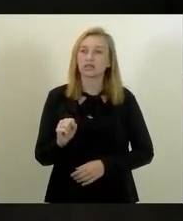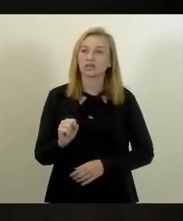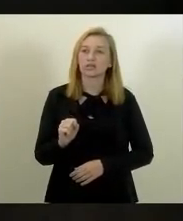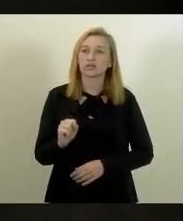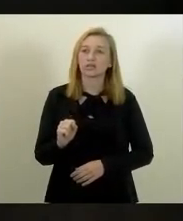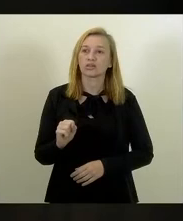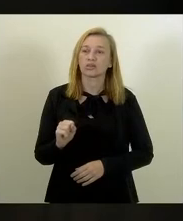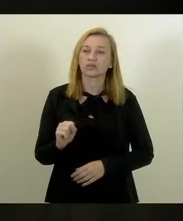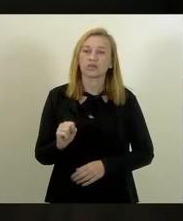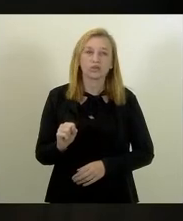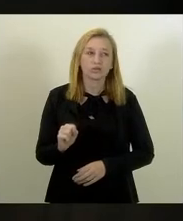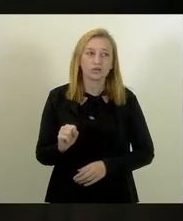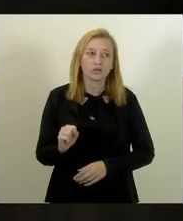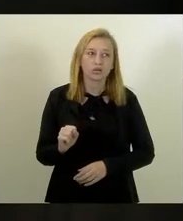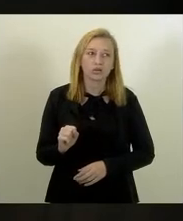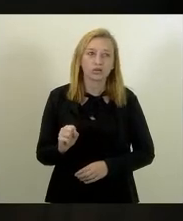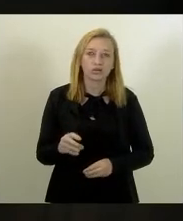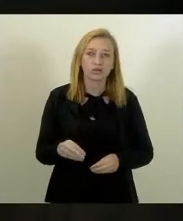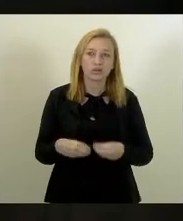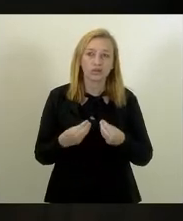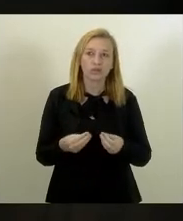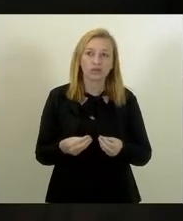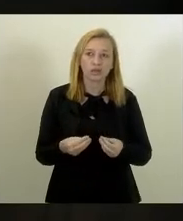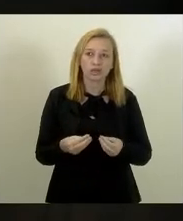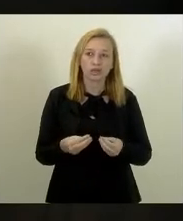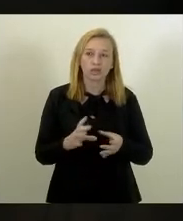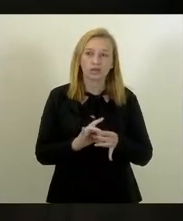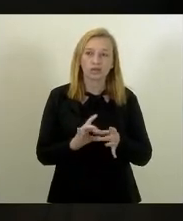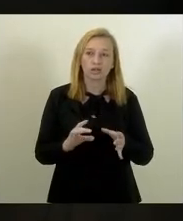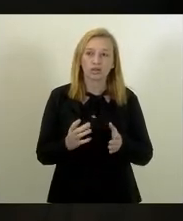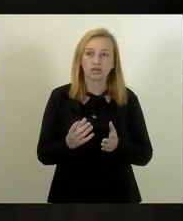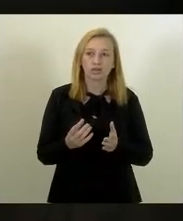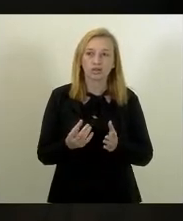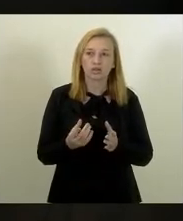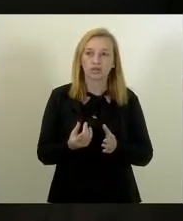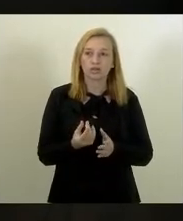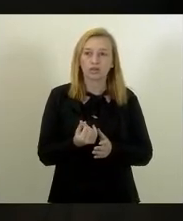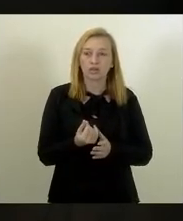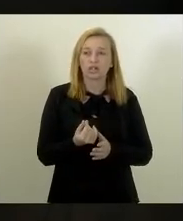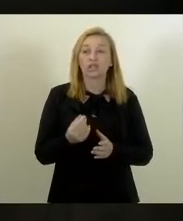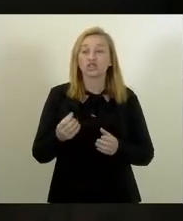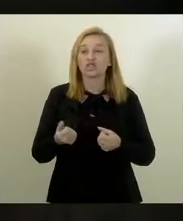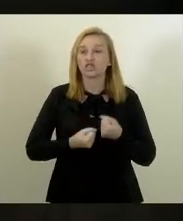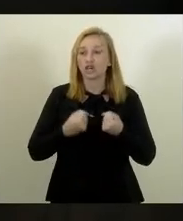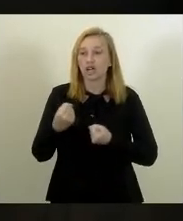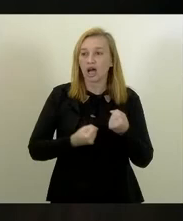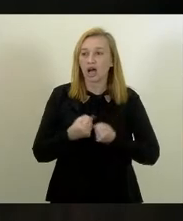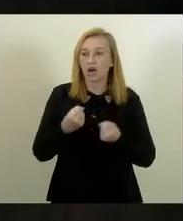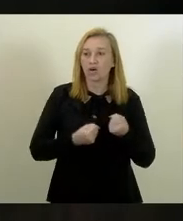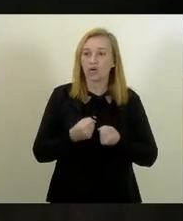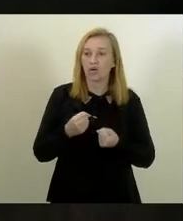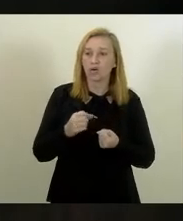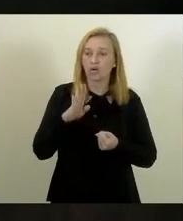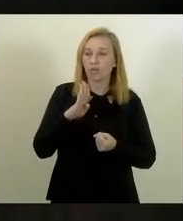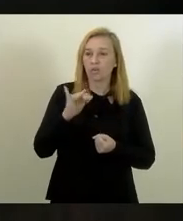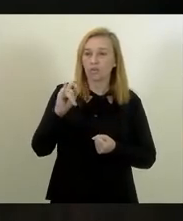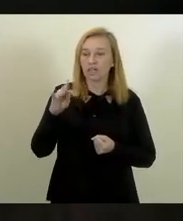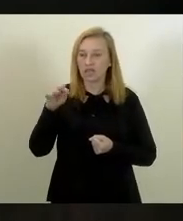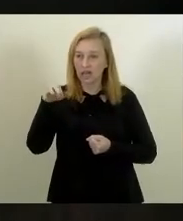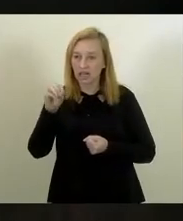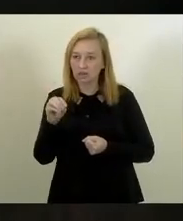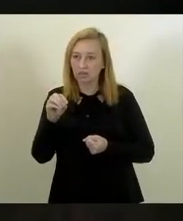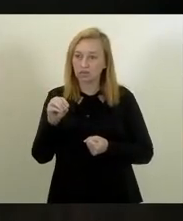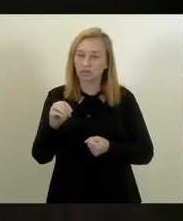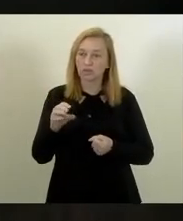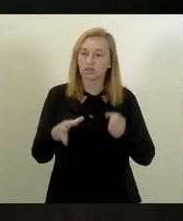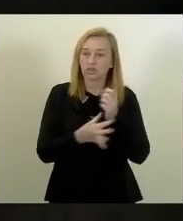sobre conceder isenção tributária na aquisição de veículos blindados pelos agentes de segurança pública do Estado do Rio de Janeiro. Pendente de